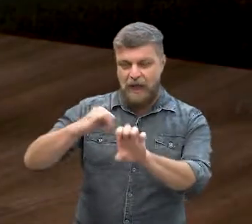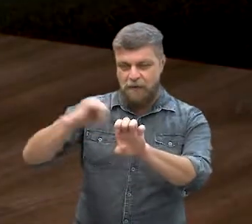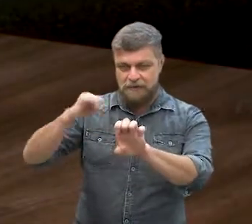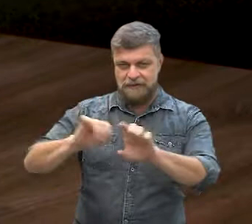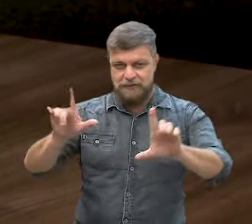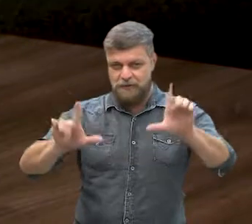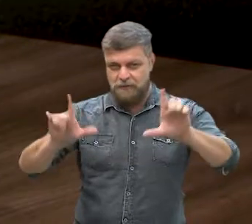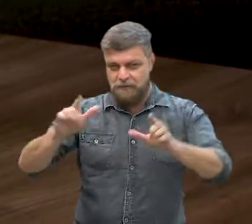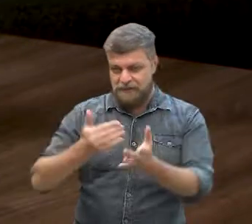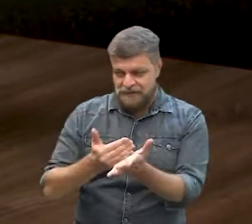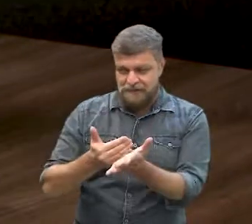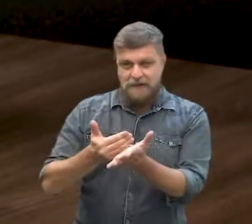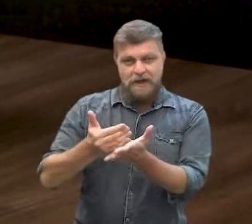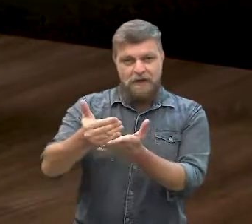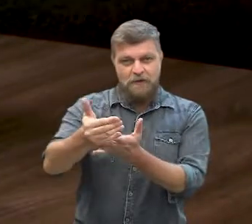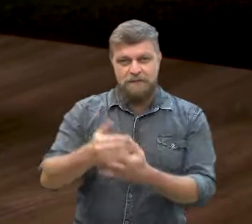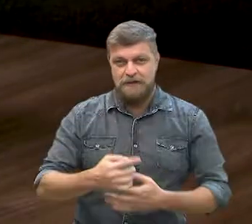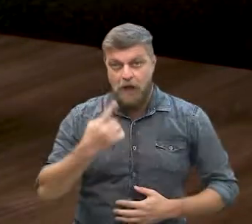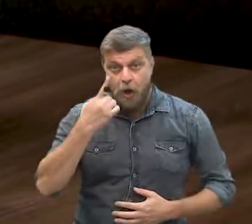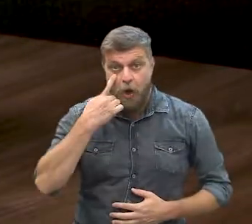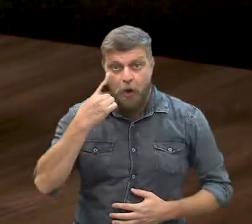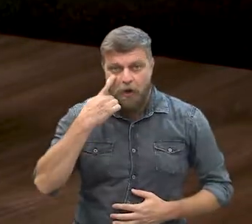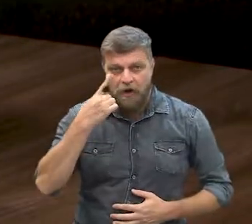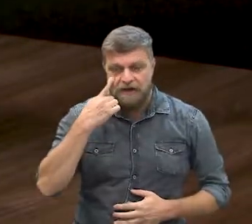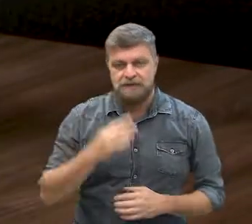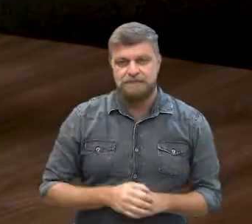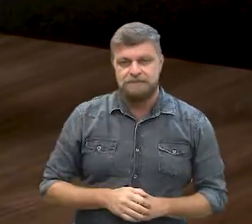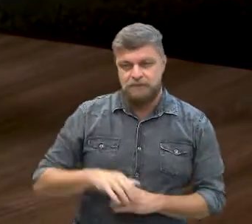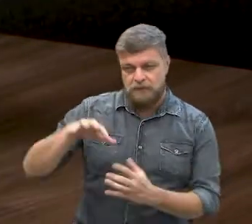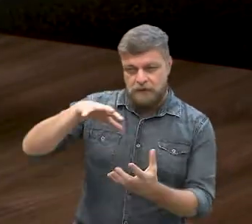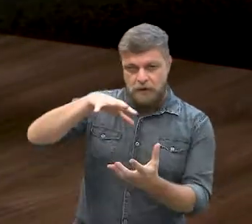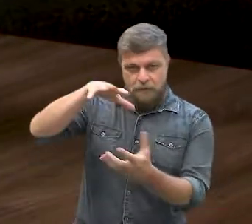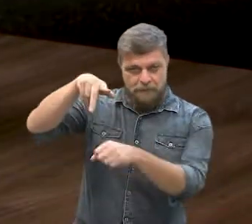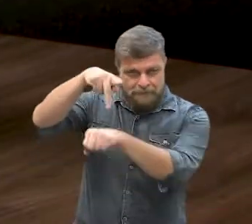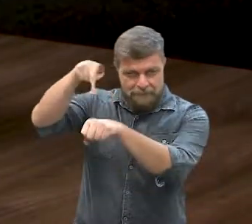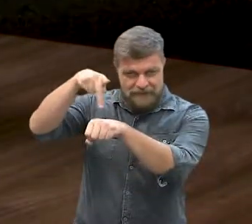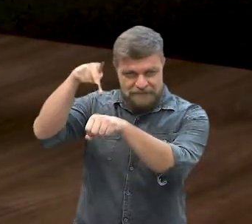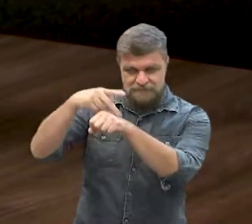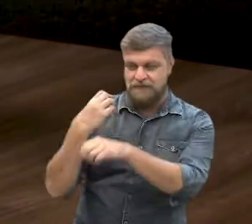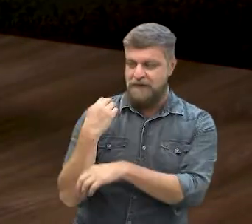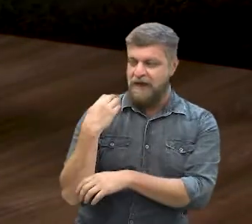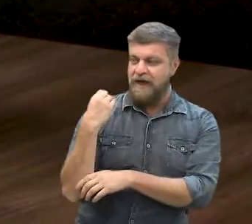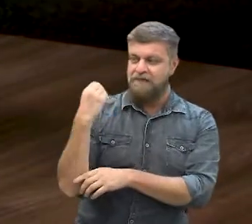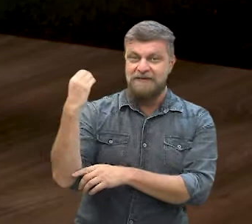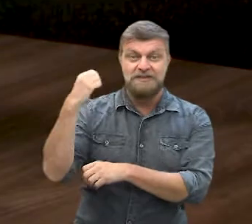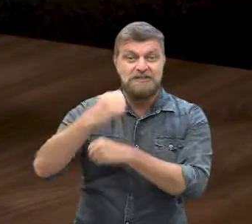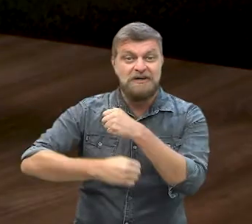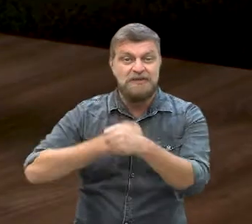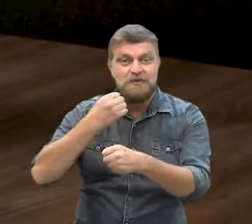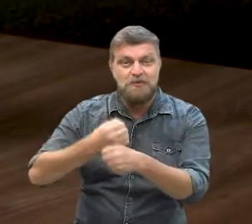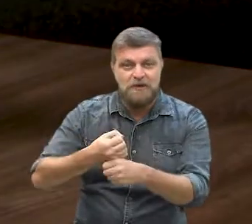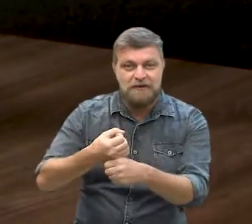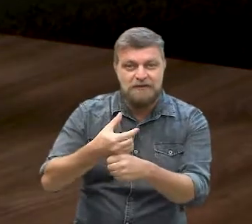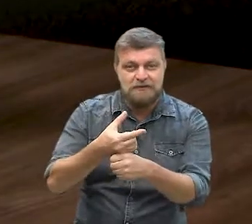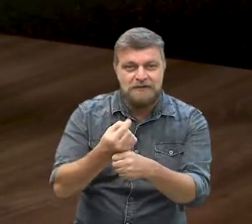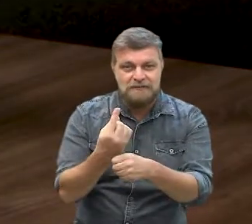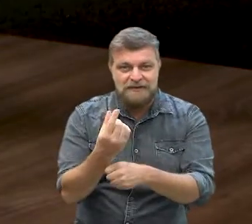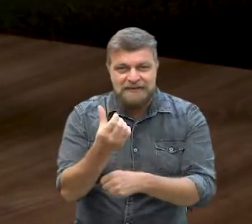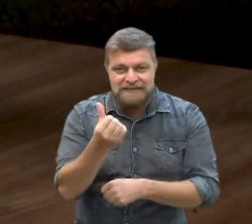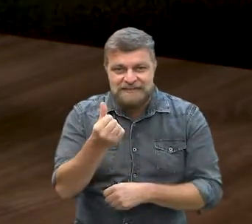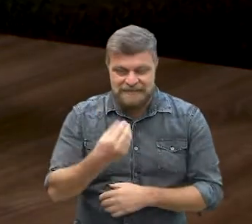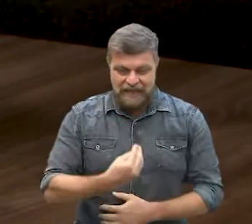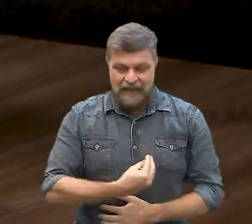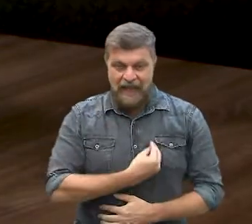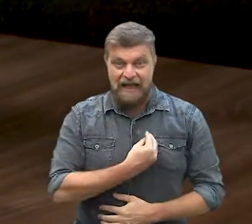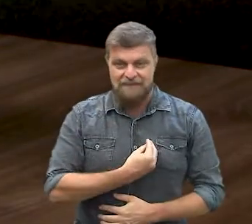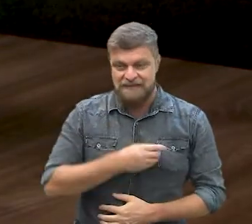Ser Empreendedor começa agora porque, olha só, uma viagem internacional durante as férias em 2016 que mudou